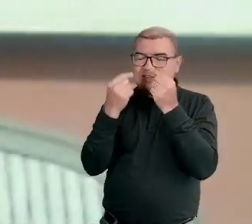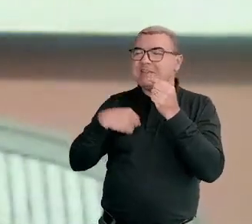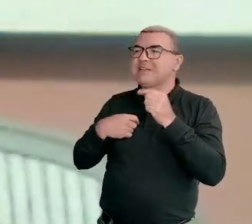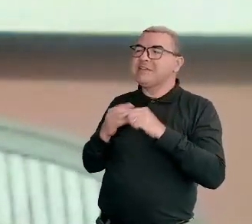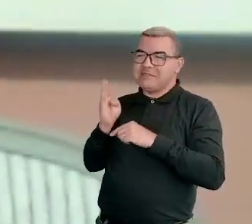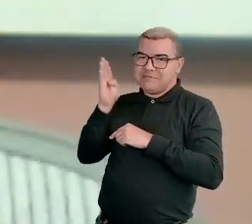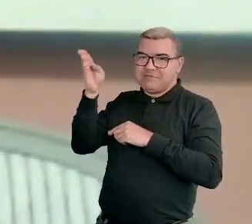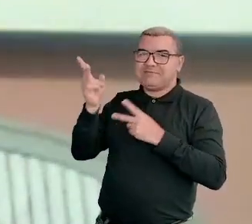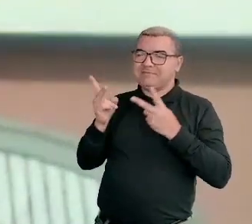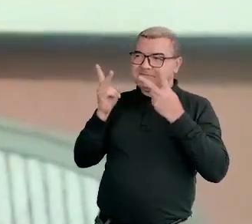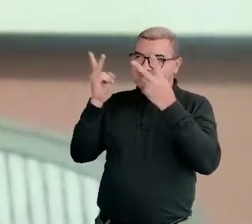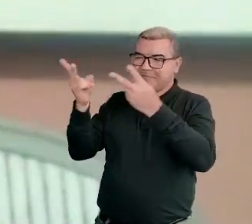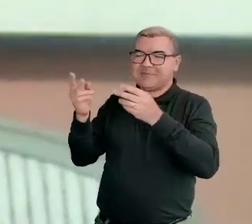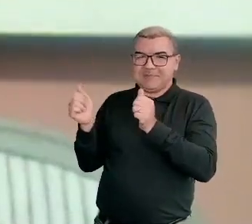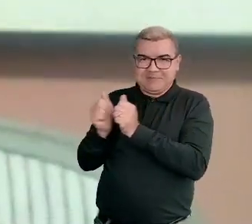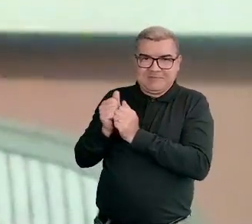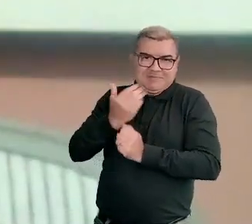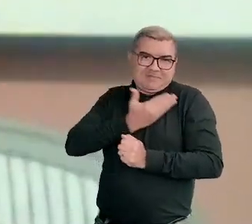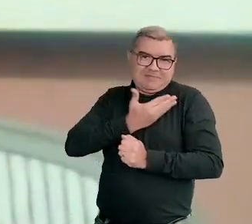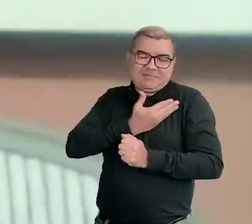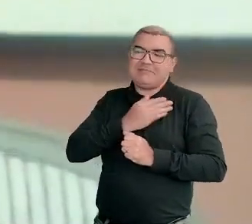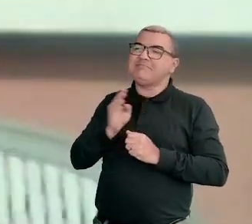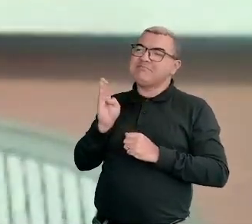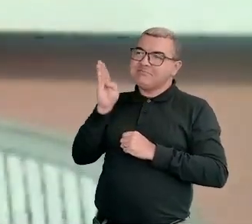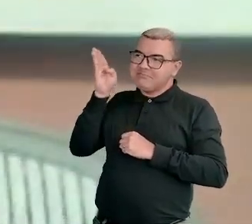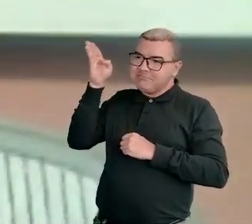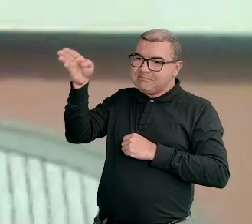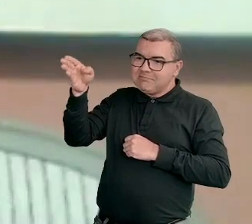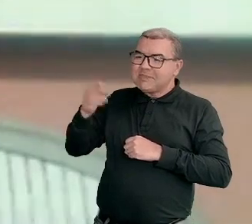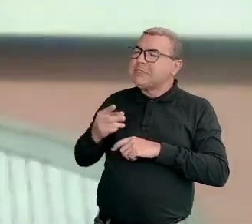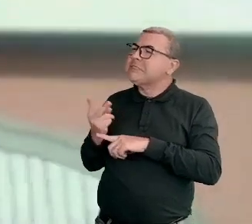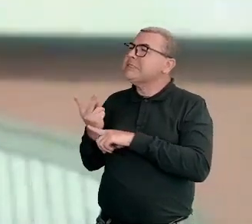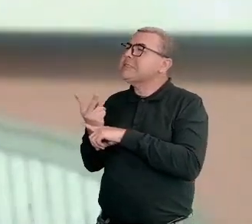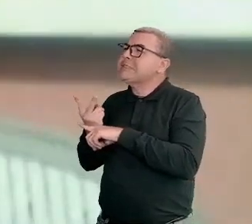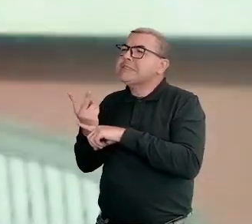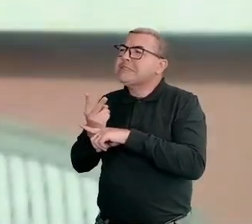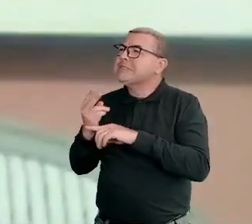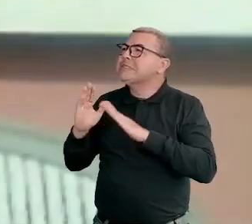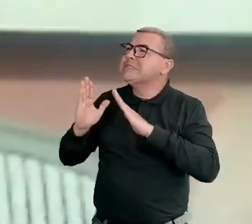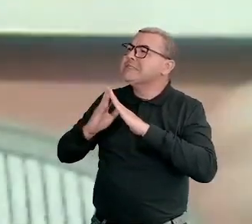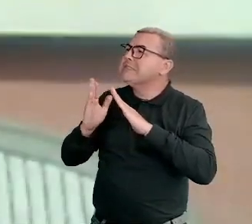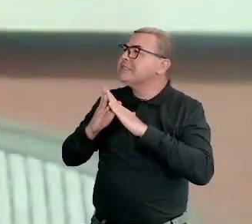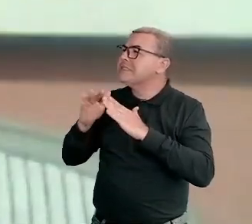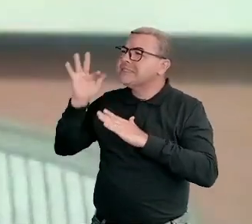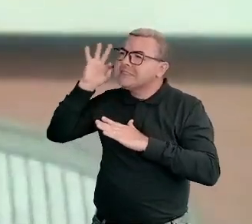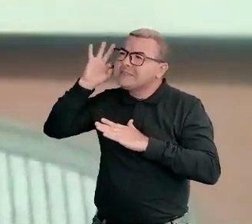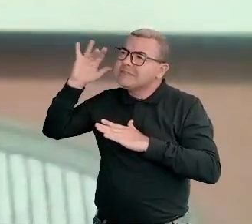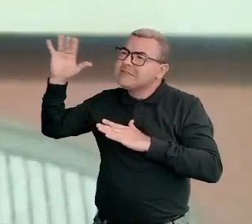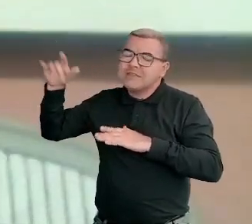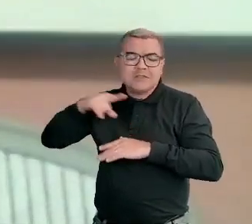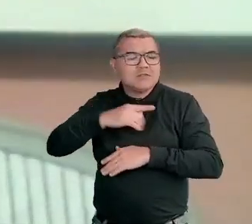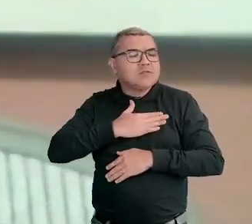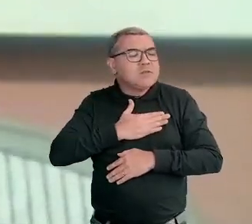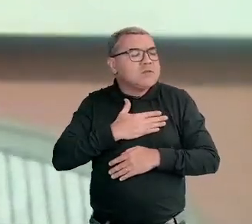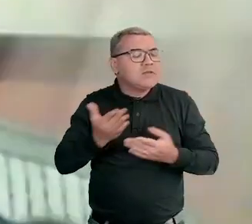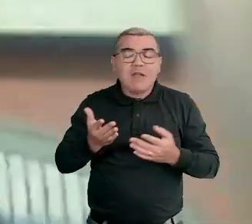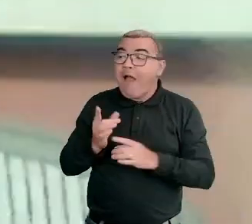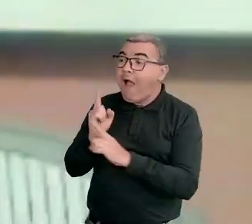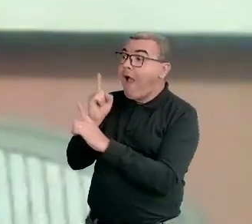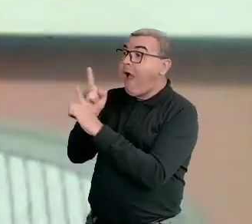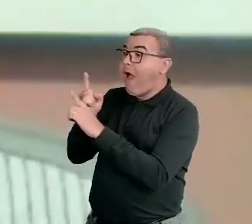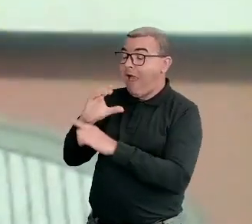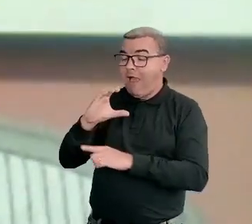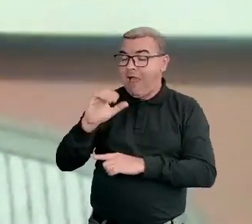Que era meu grande amigo, que faleceu, e nós dois fomos juntos. E o Sérgio, eu já estou cansado de andar, Margarete, mas a gente encontrou a casa